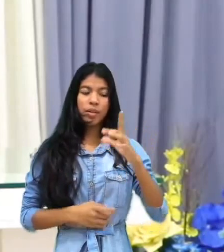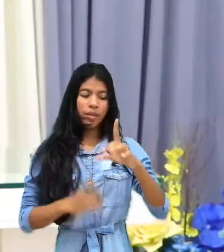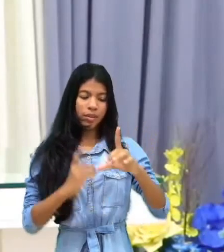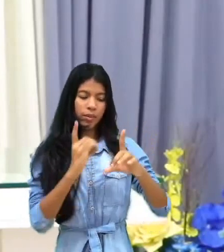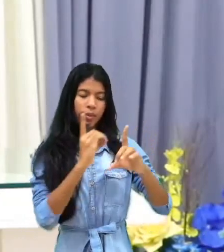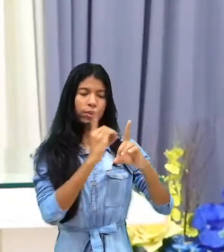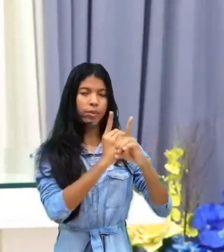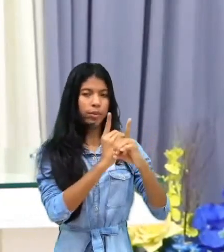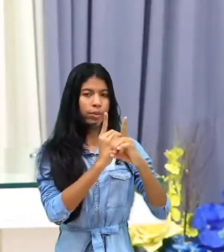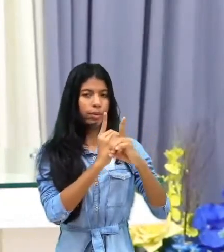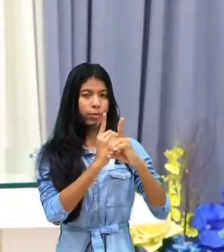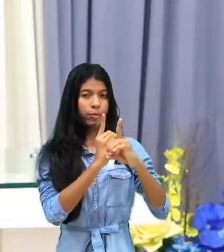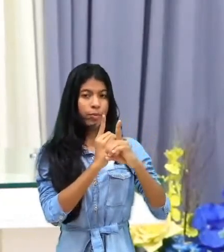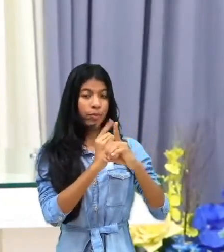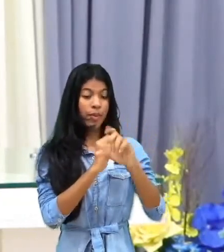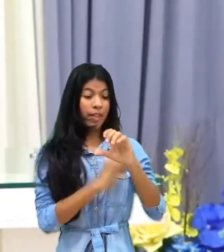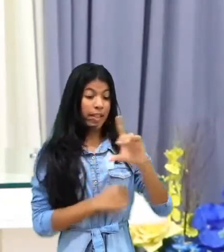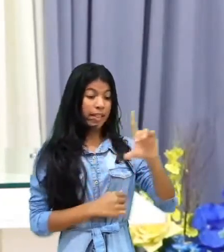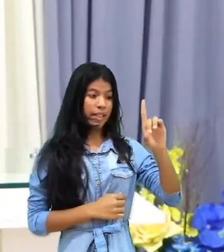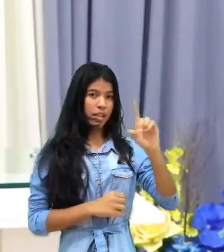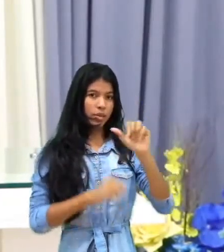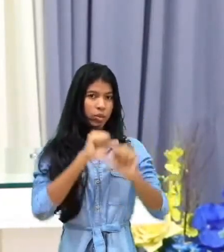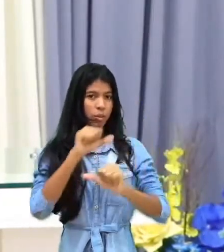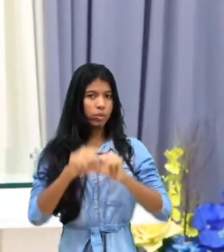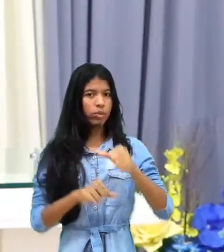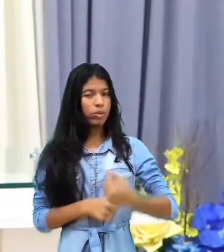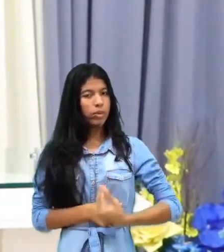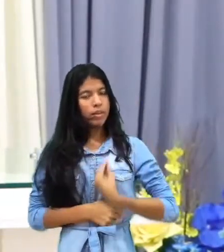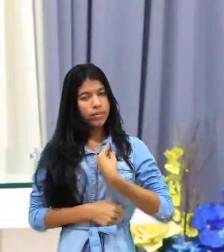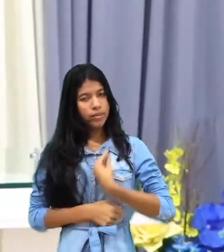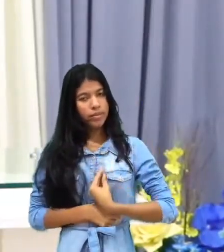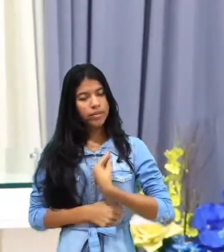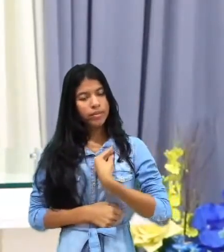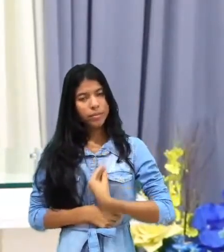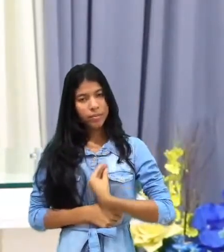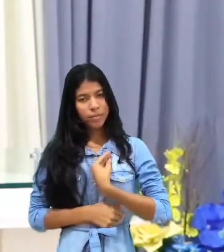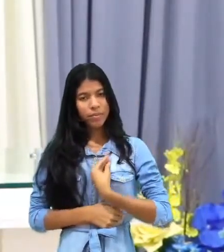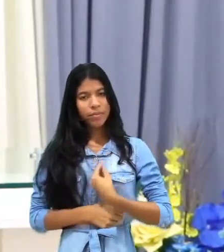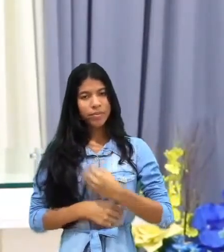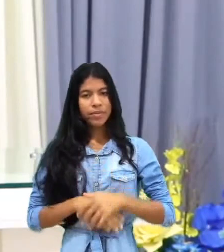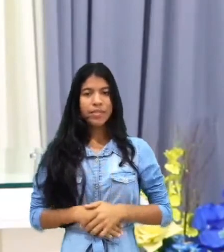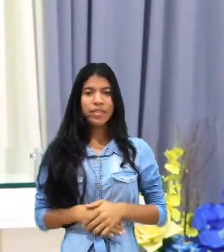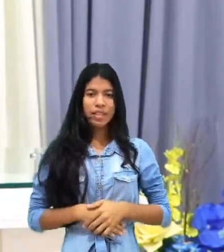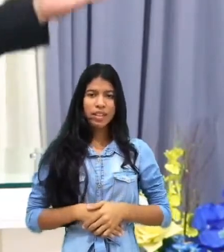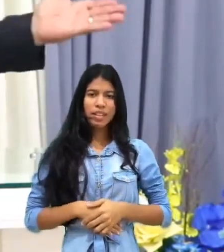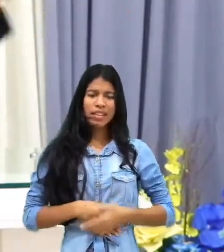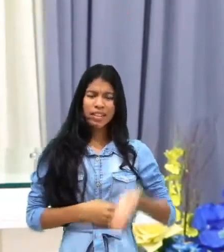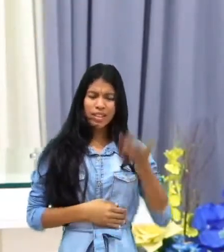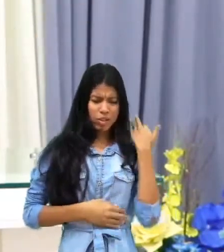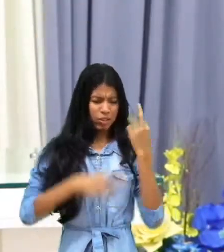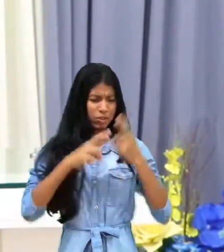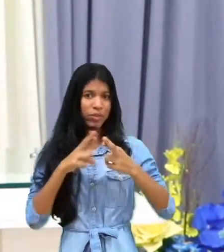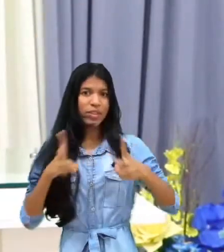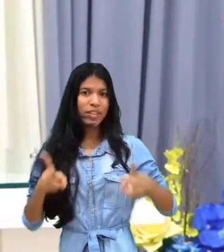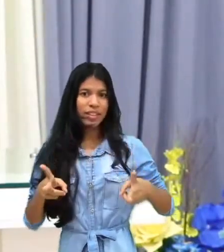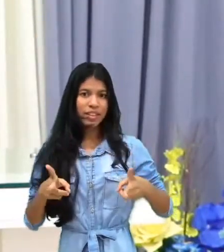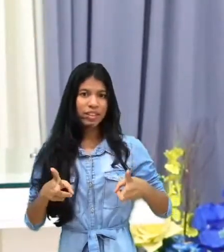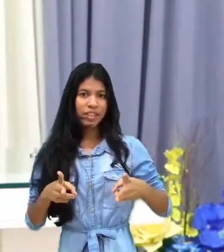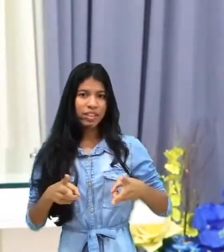Deus mudou a vida dele. E agora ele não é mais aquilo que ele era. Ele foi